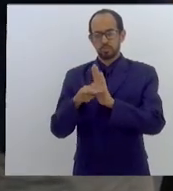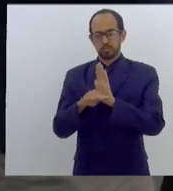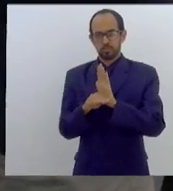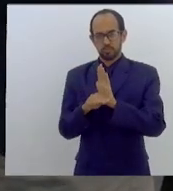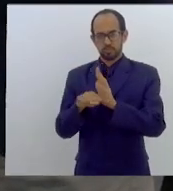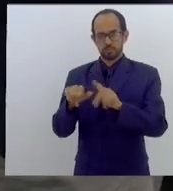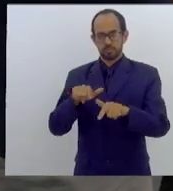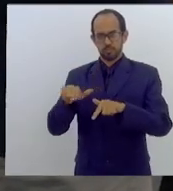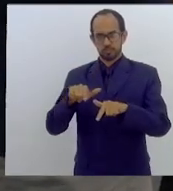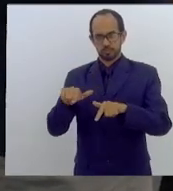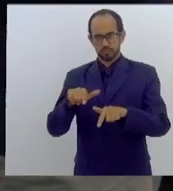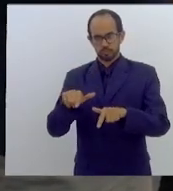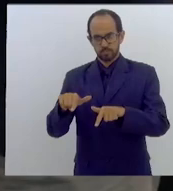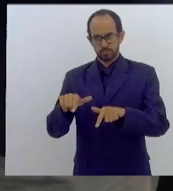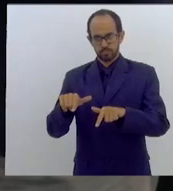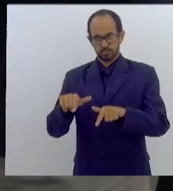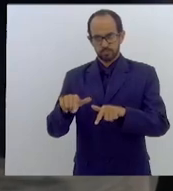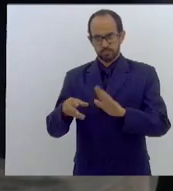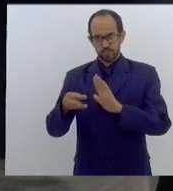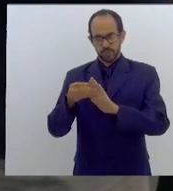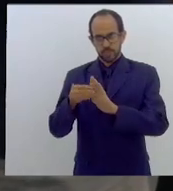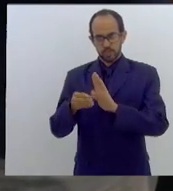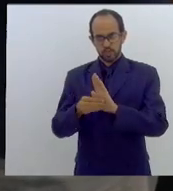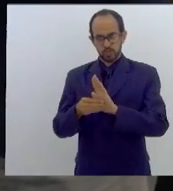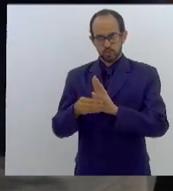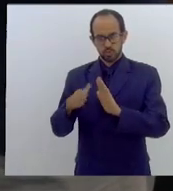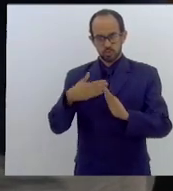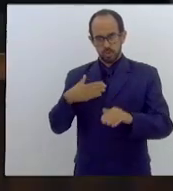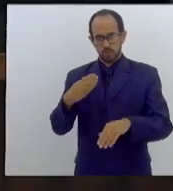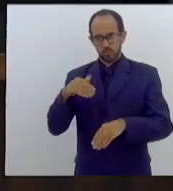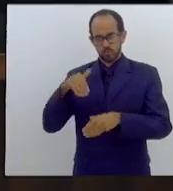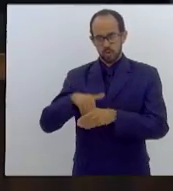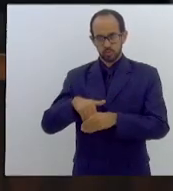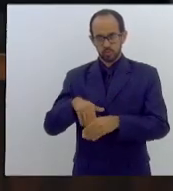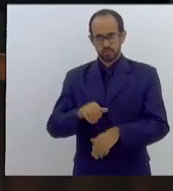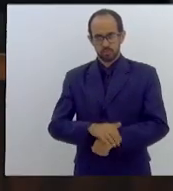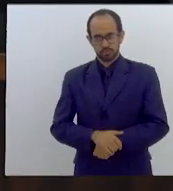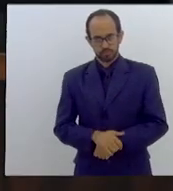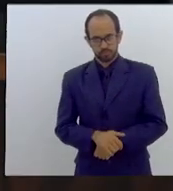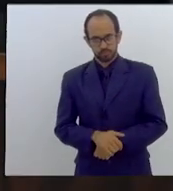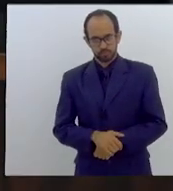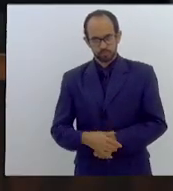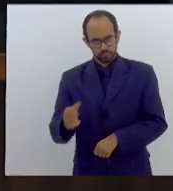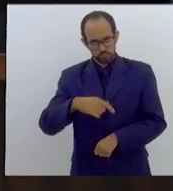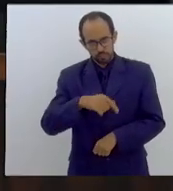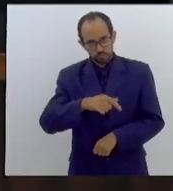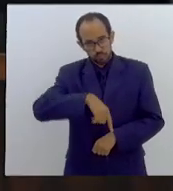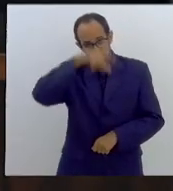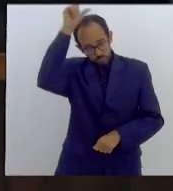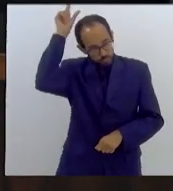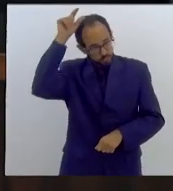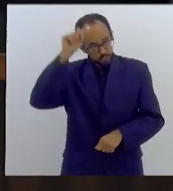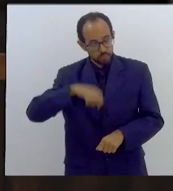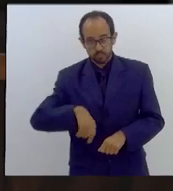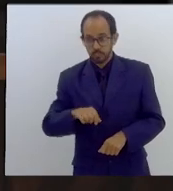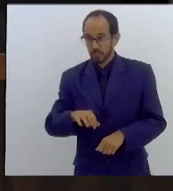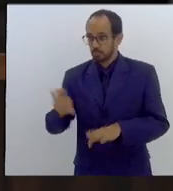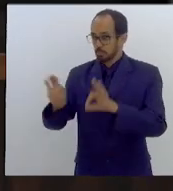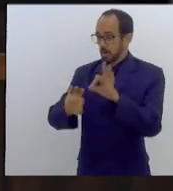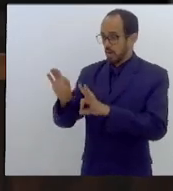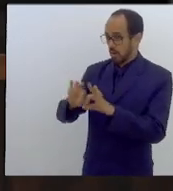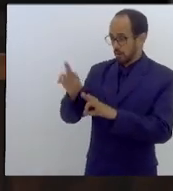trabalho. Quero o registro do meu voto. Destaque do deputado Luiz Paulo. E pela ordem, senhor